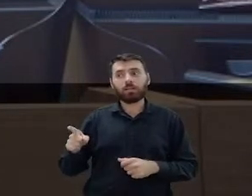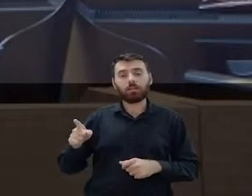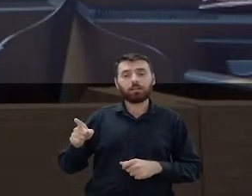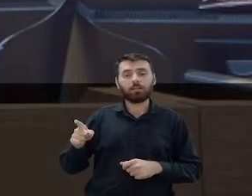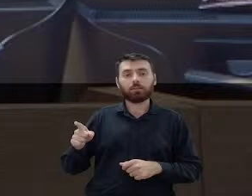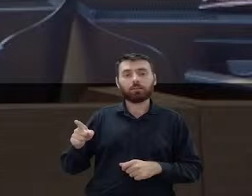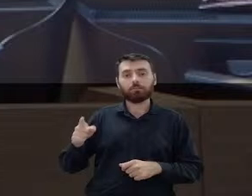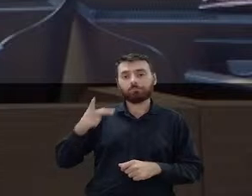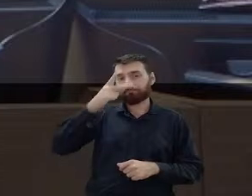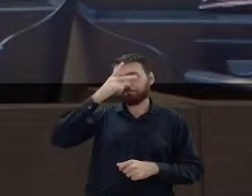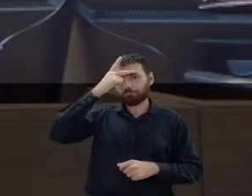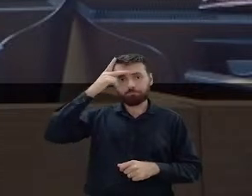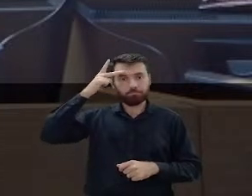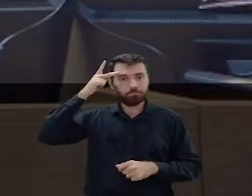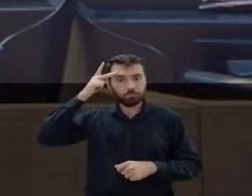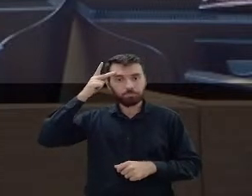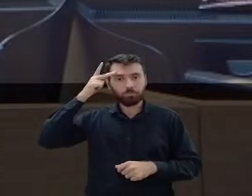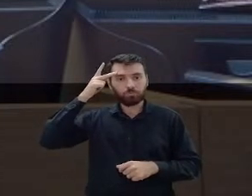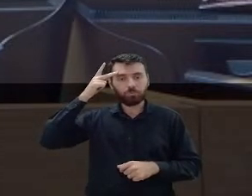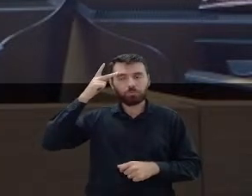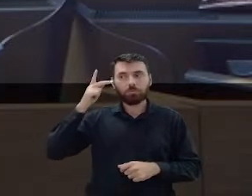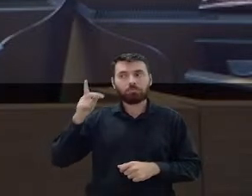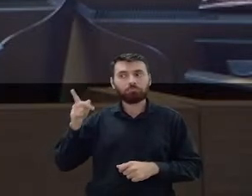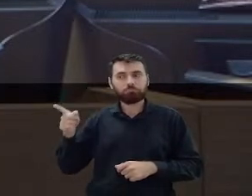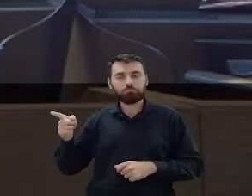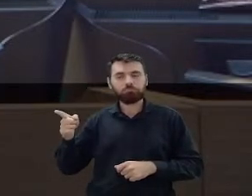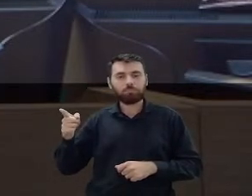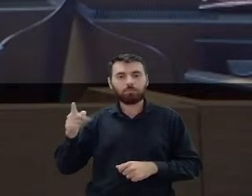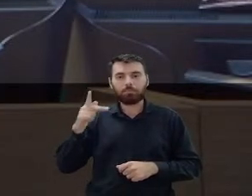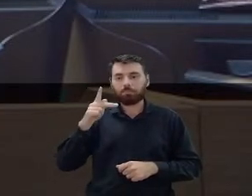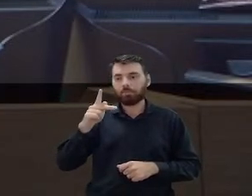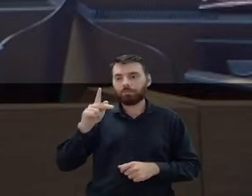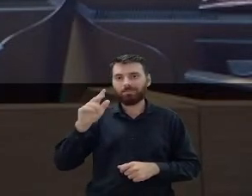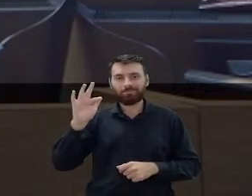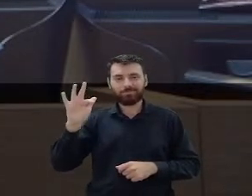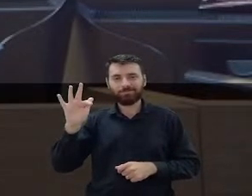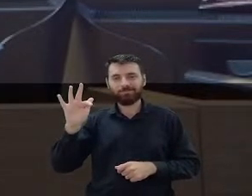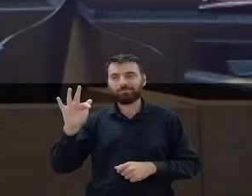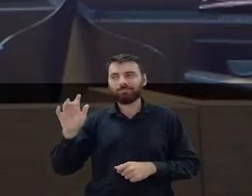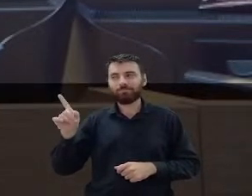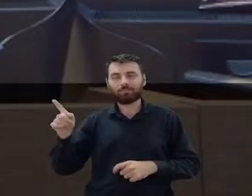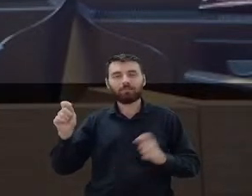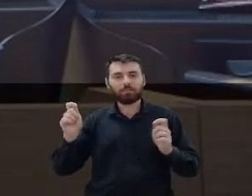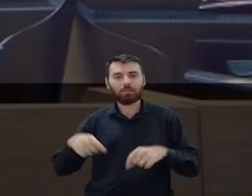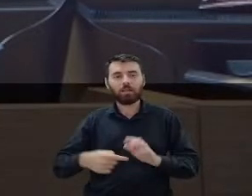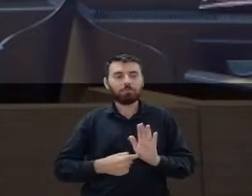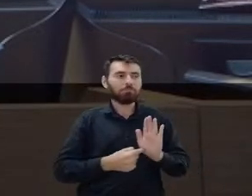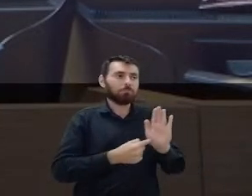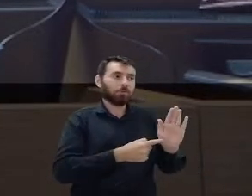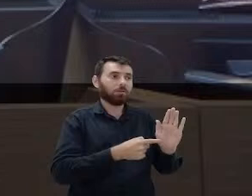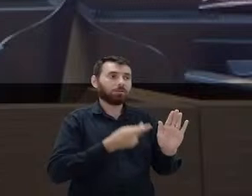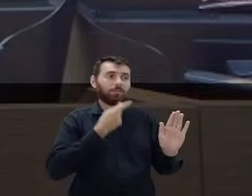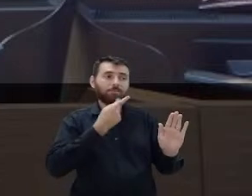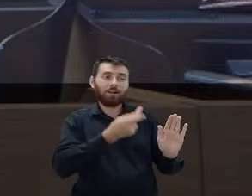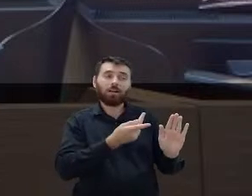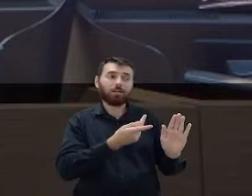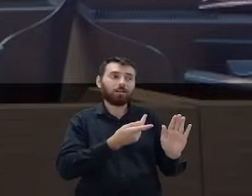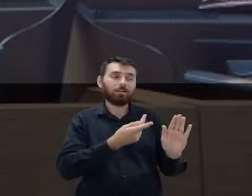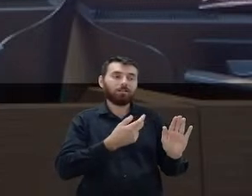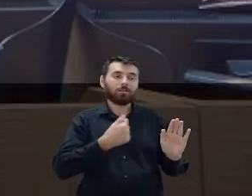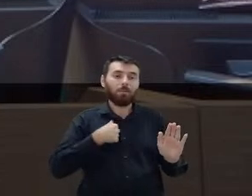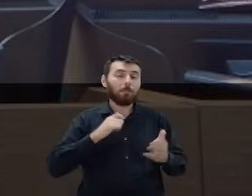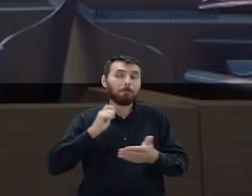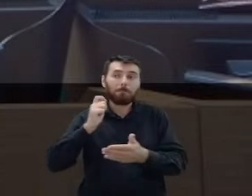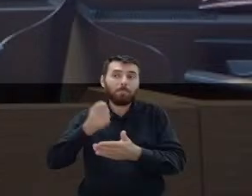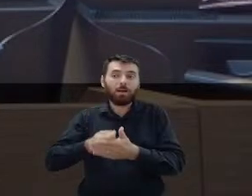declaração de suficiência econômica é suficiente para lhe conferir os benefícios da justiça gratuita, a não ser que